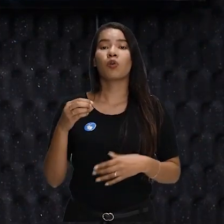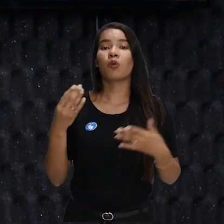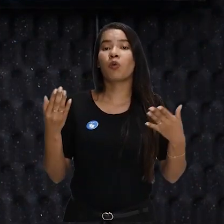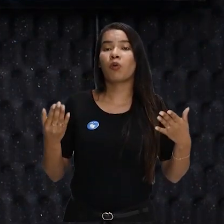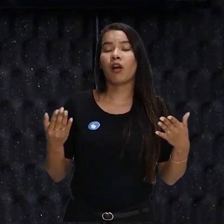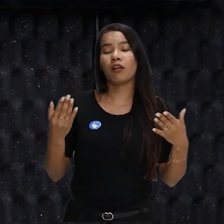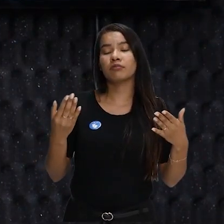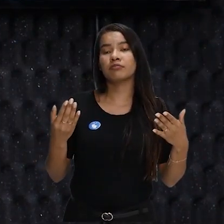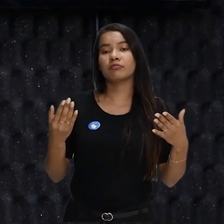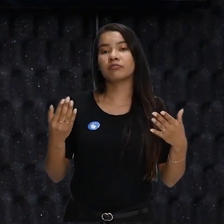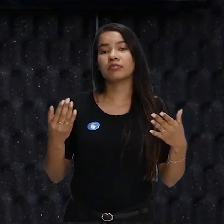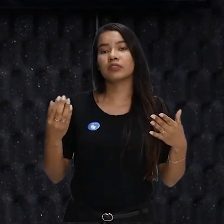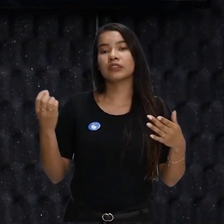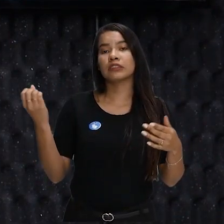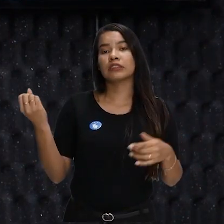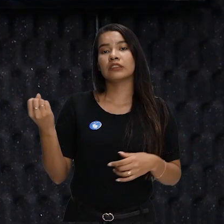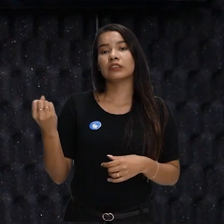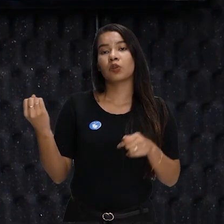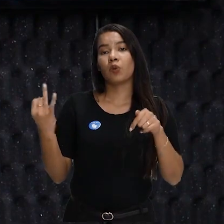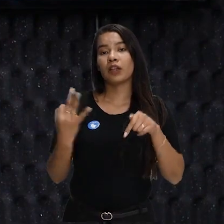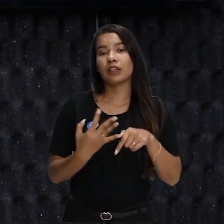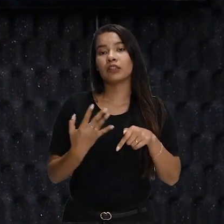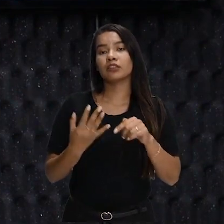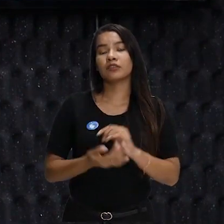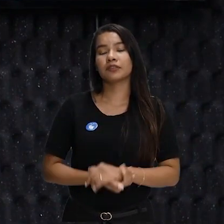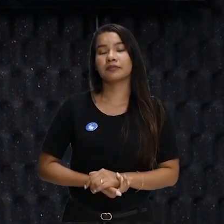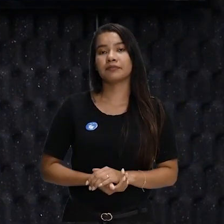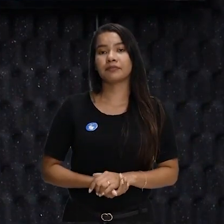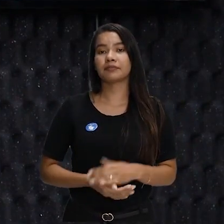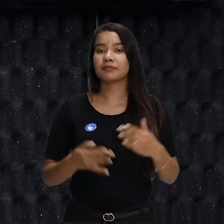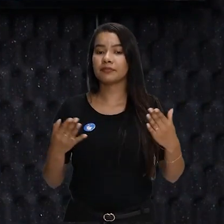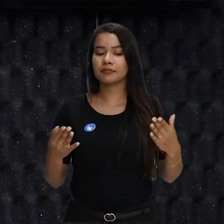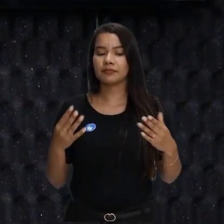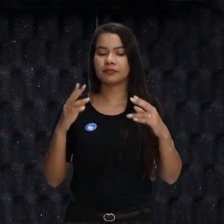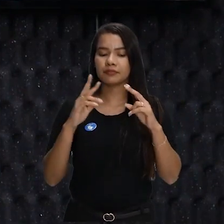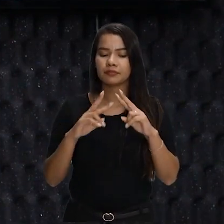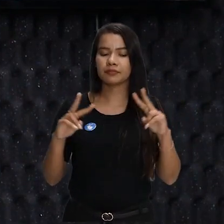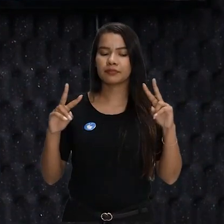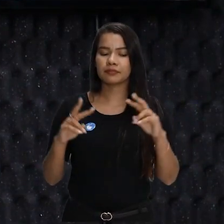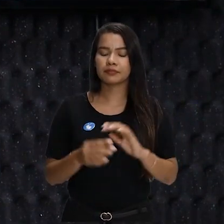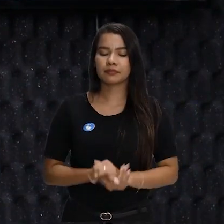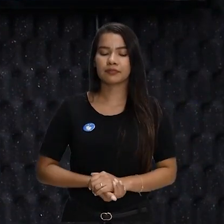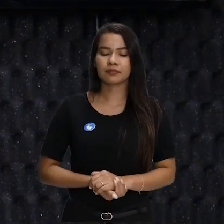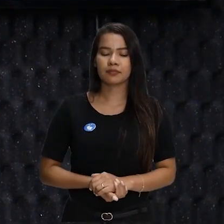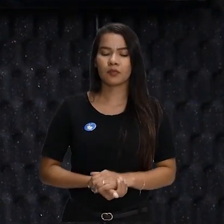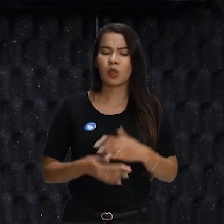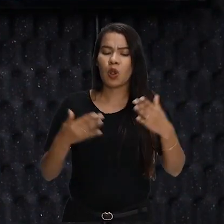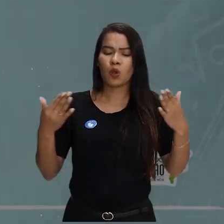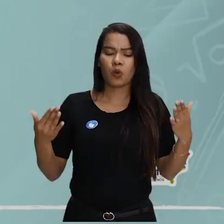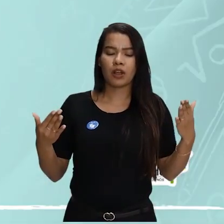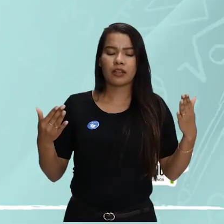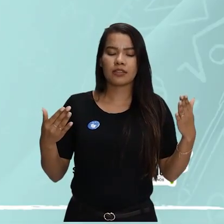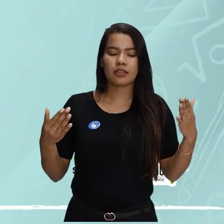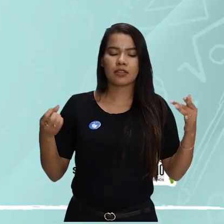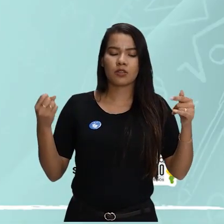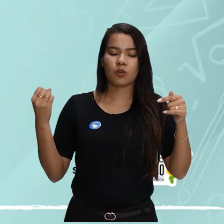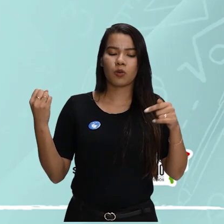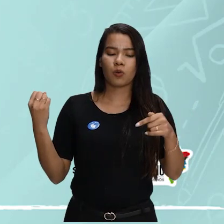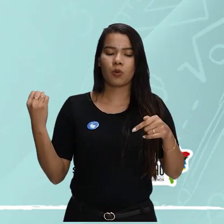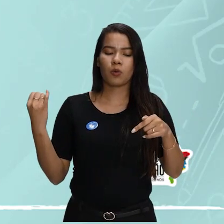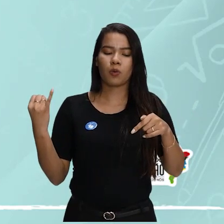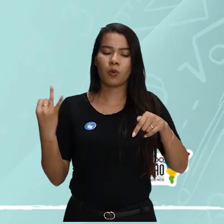são as quantitativas discreta ou contínua. Okay? Então, vejamos aqui. Ó. Quais são as